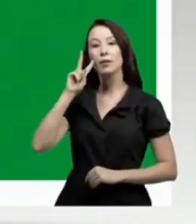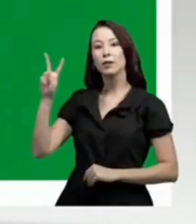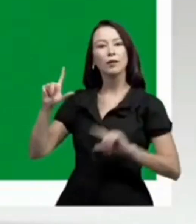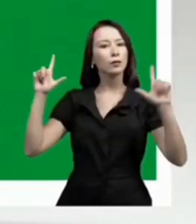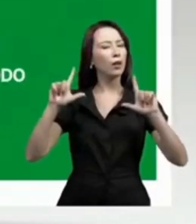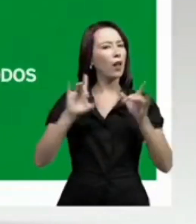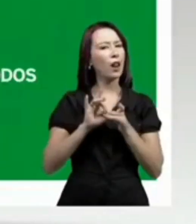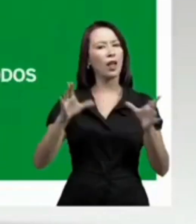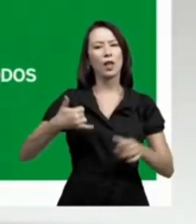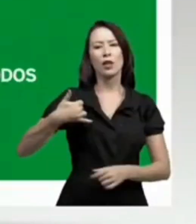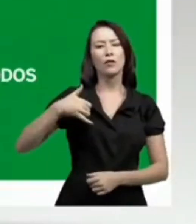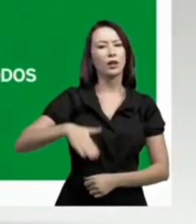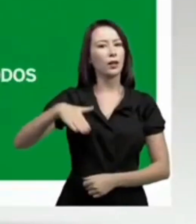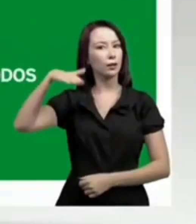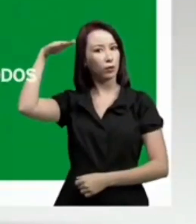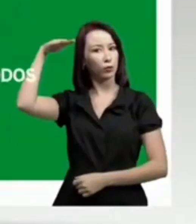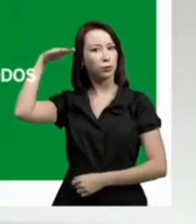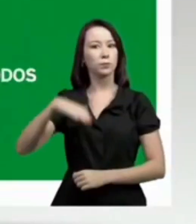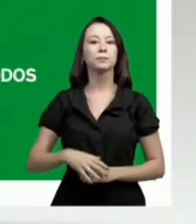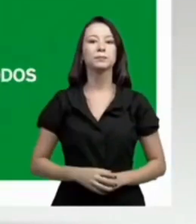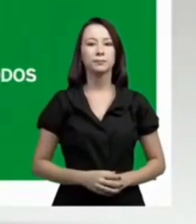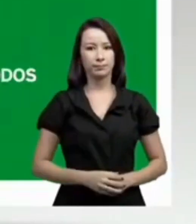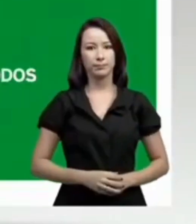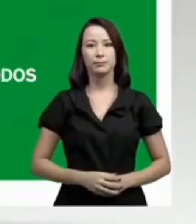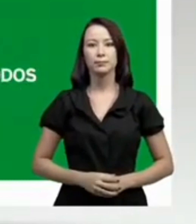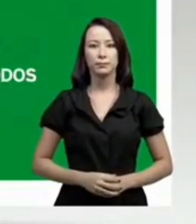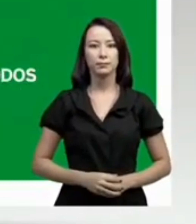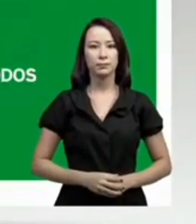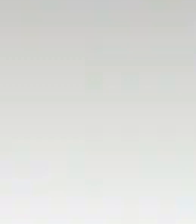Este programa é livre para todos os públicos